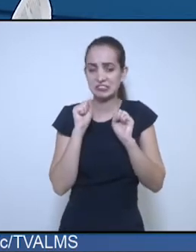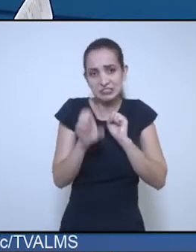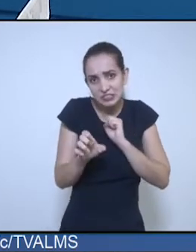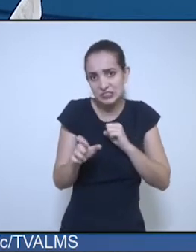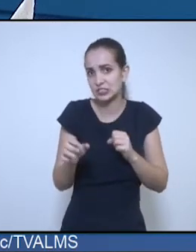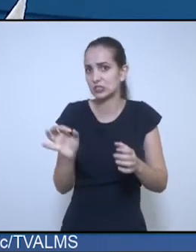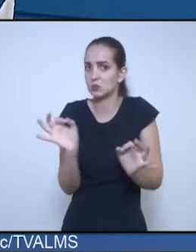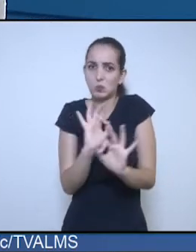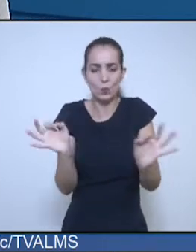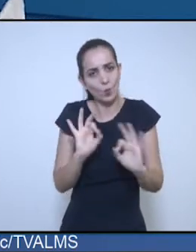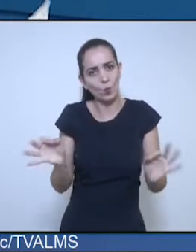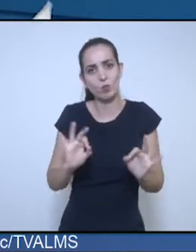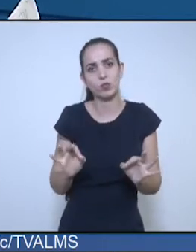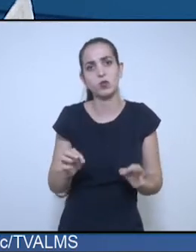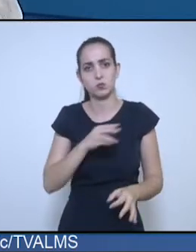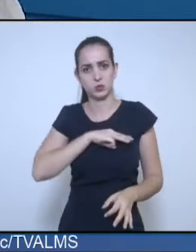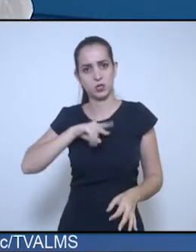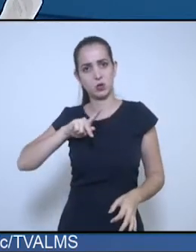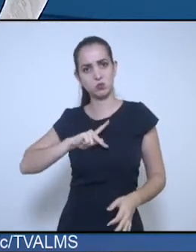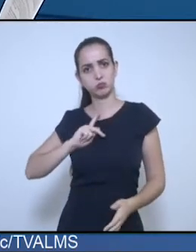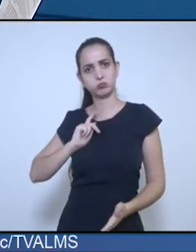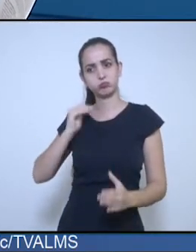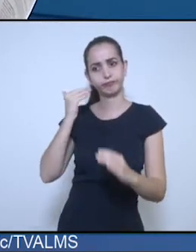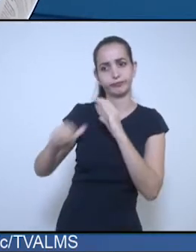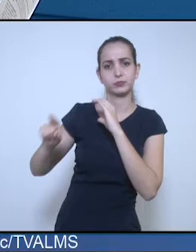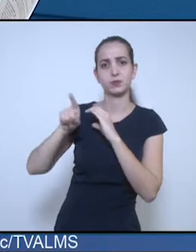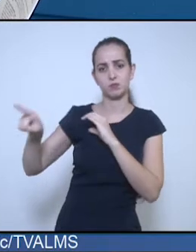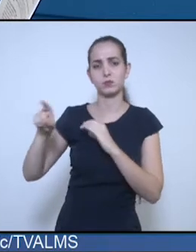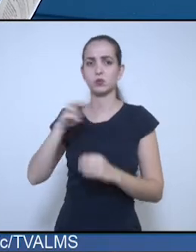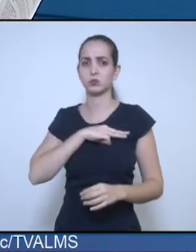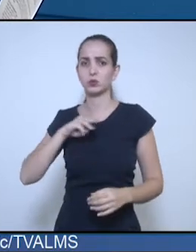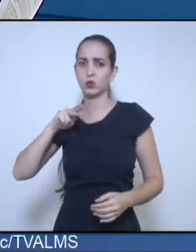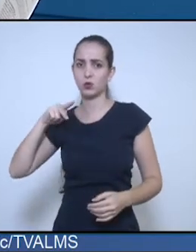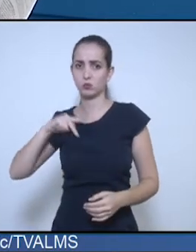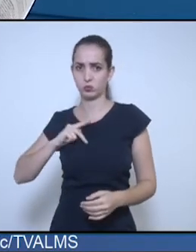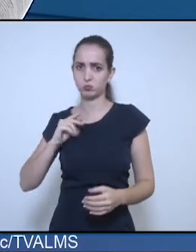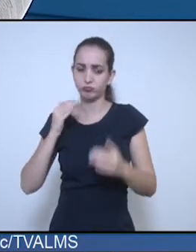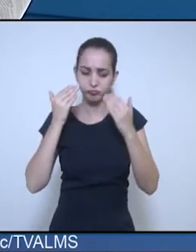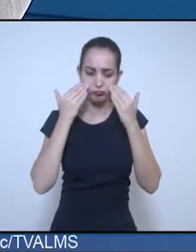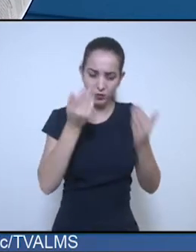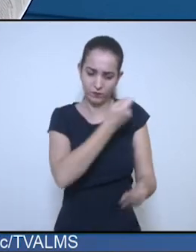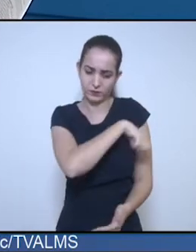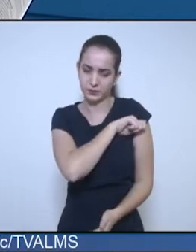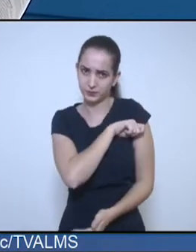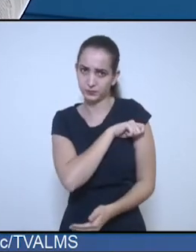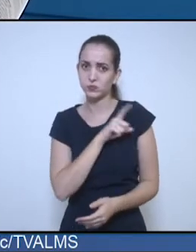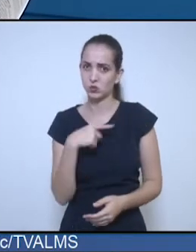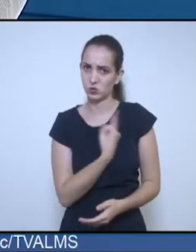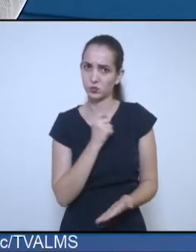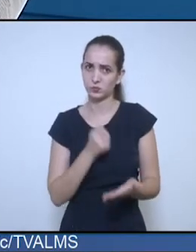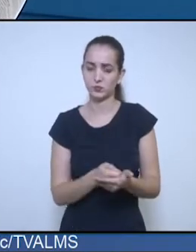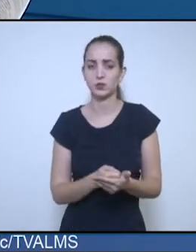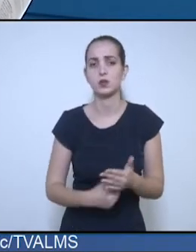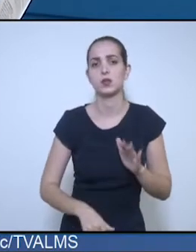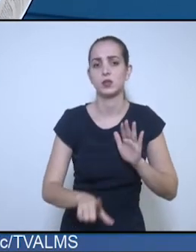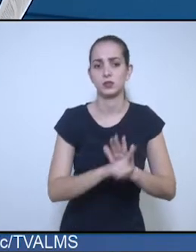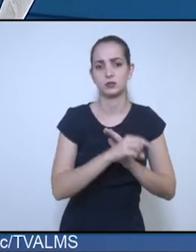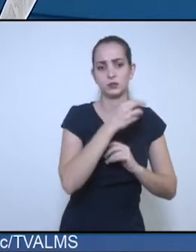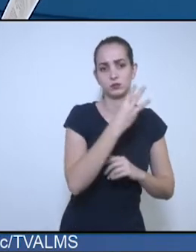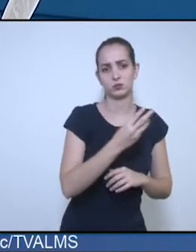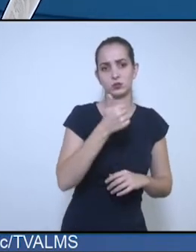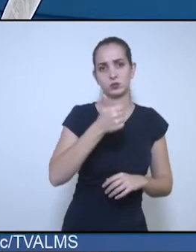Ministério Público será acionado para que se faça isso. É nosso dever e obrigação. Lei 3.134, de 20 de dezembro